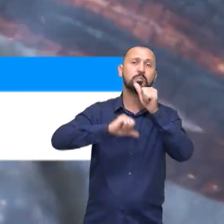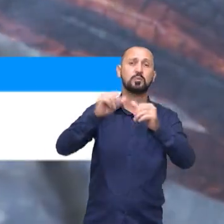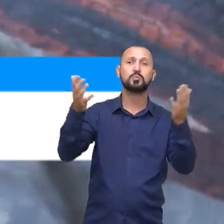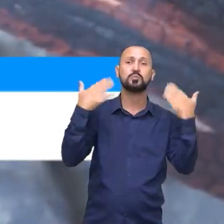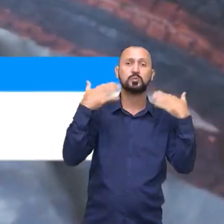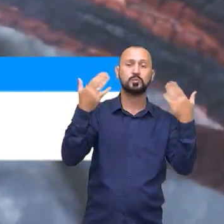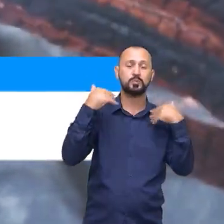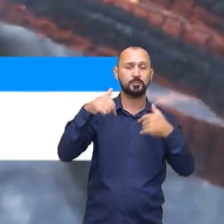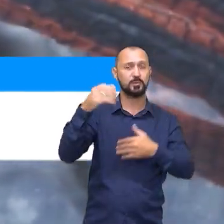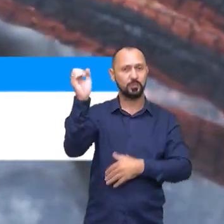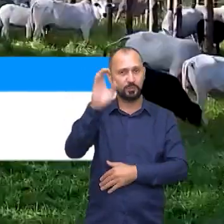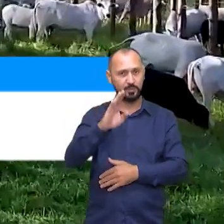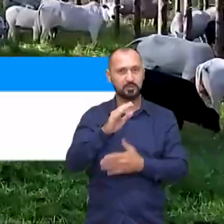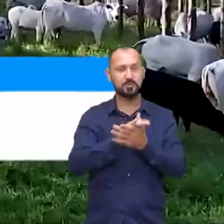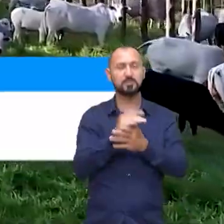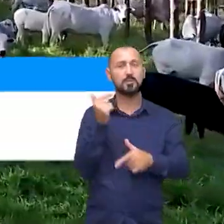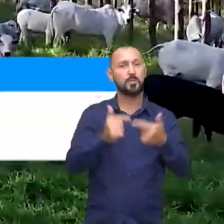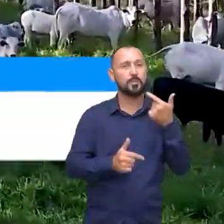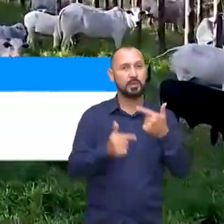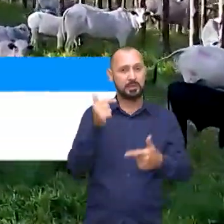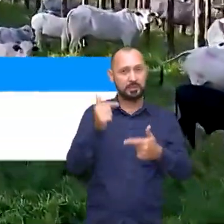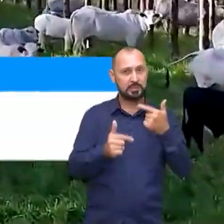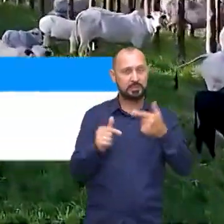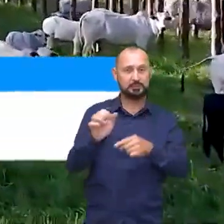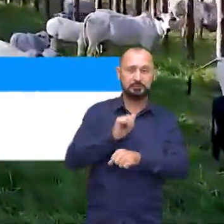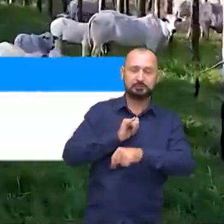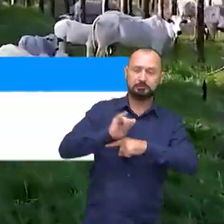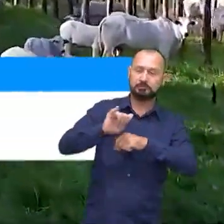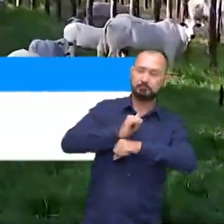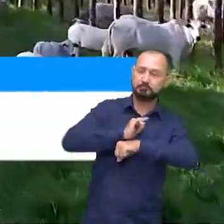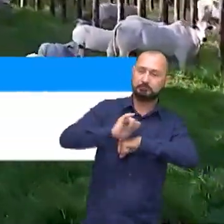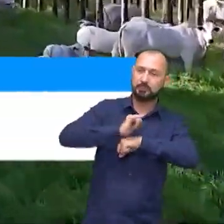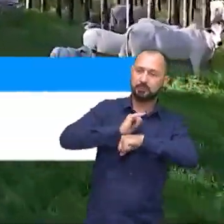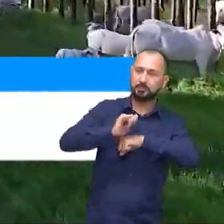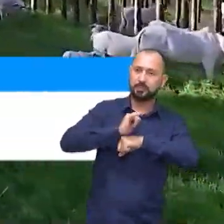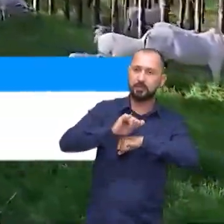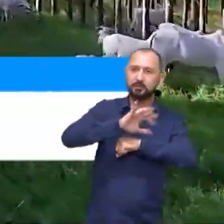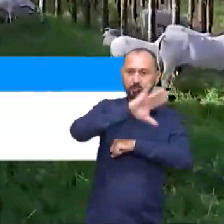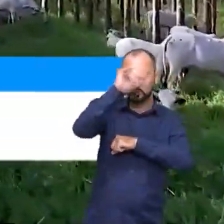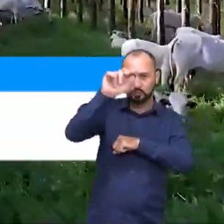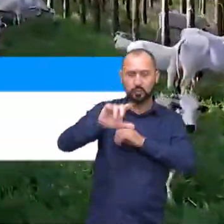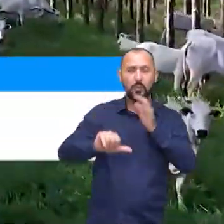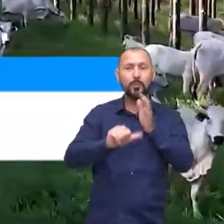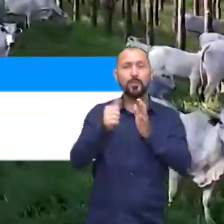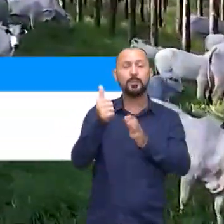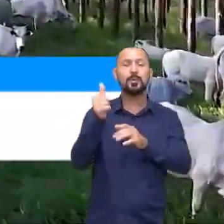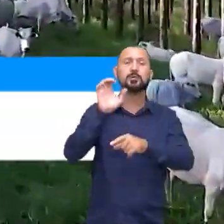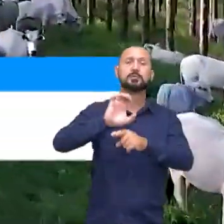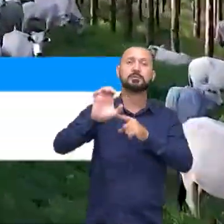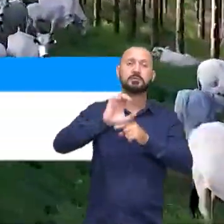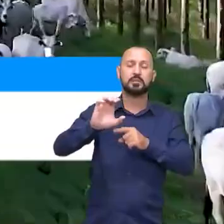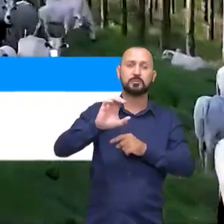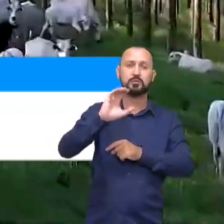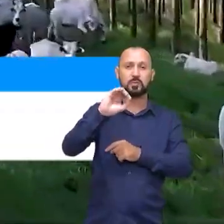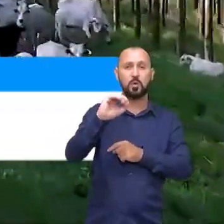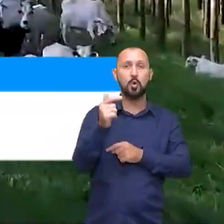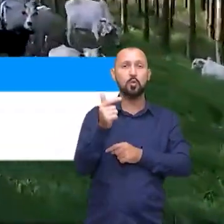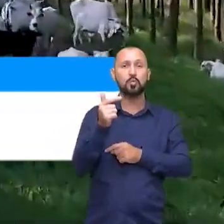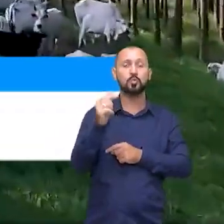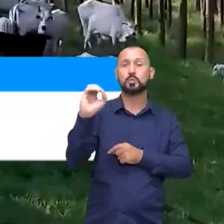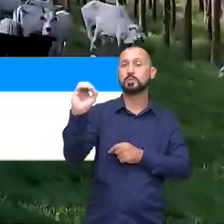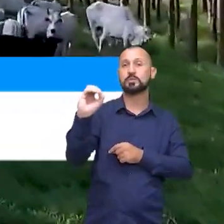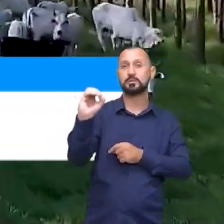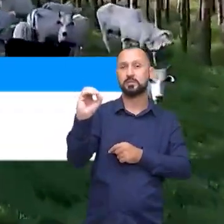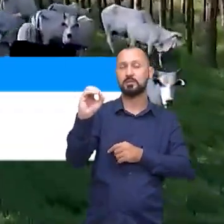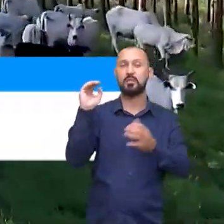das mudanças do clima no Brasil. A política estratégica do governo do estado em tornar Mato Grosso do Sul um estado carbono neutro